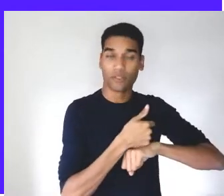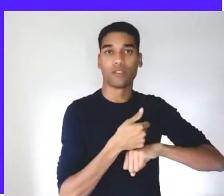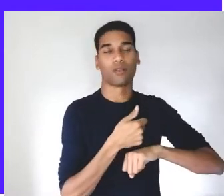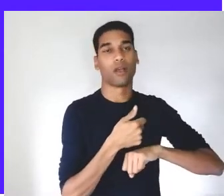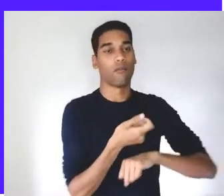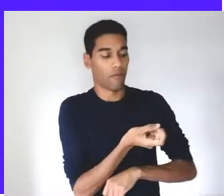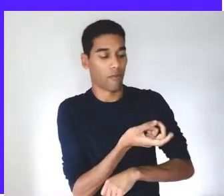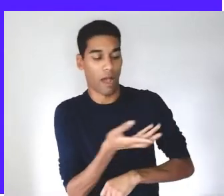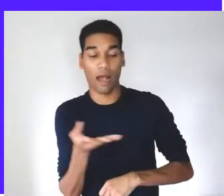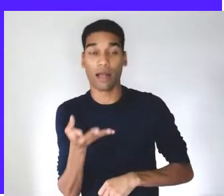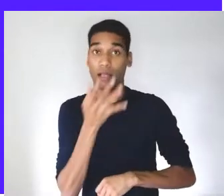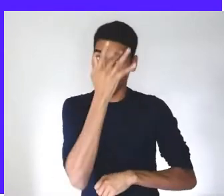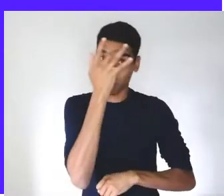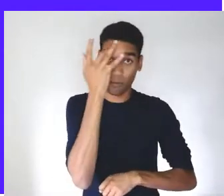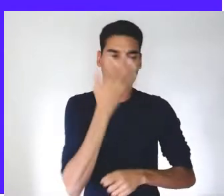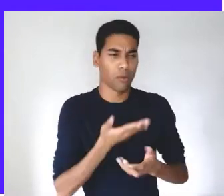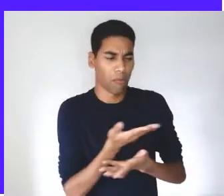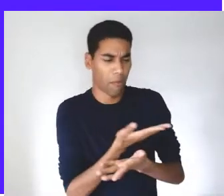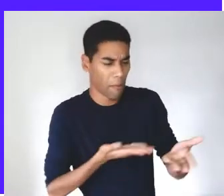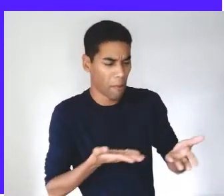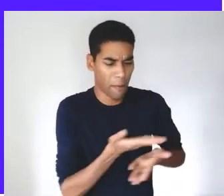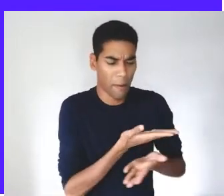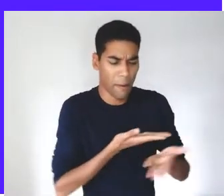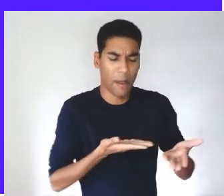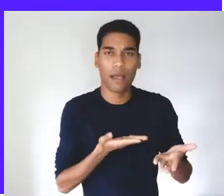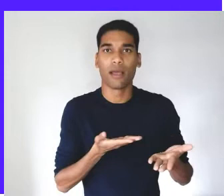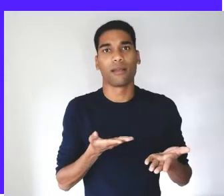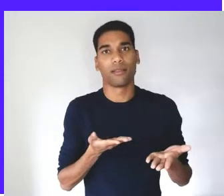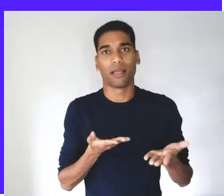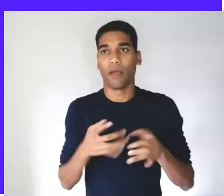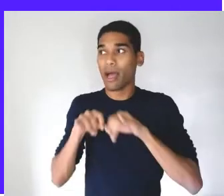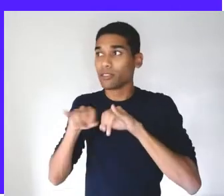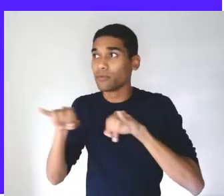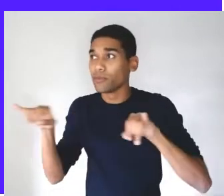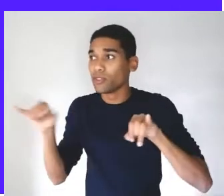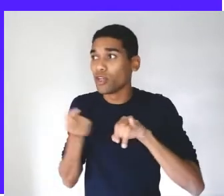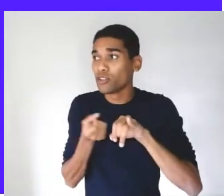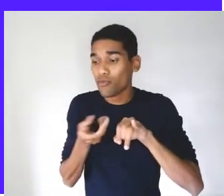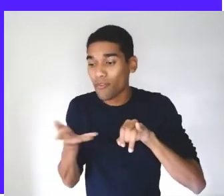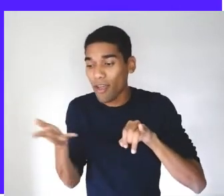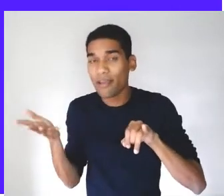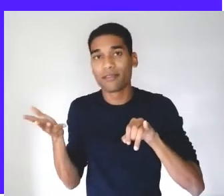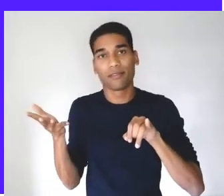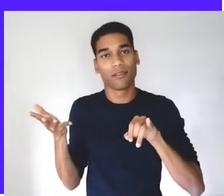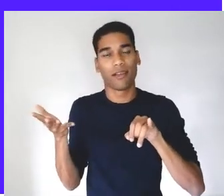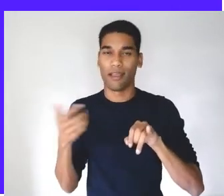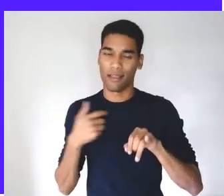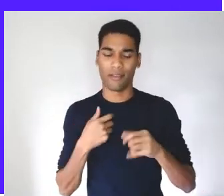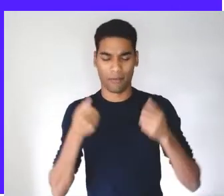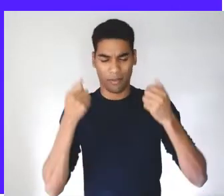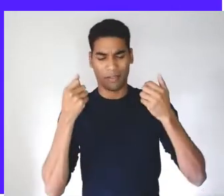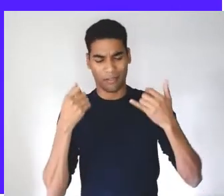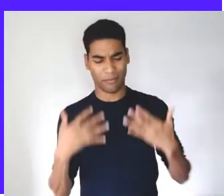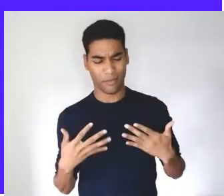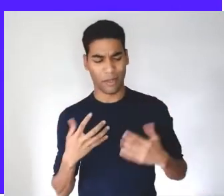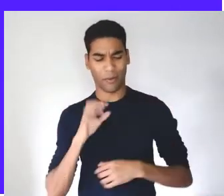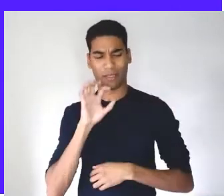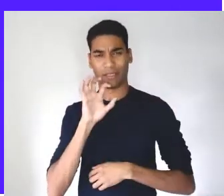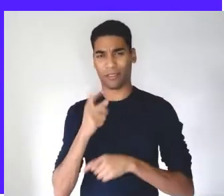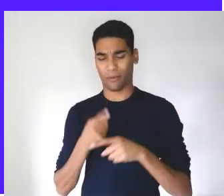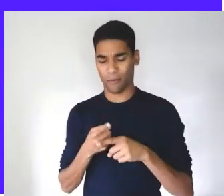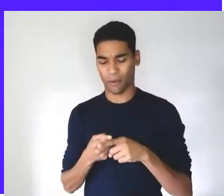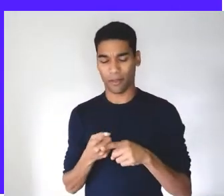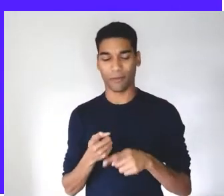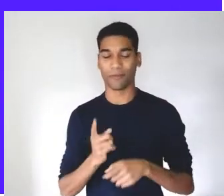nas diferentes mídias aí. E eu falo isso porque na nossa produção, a gente é uma produção, né, um